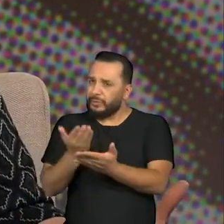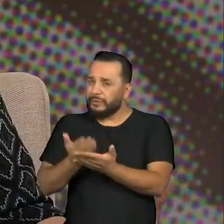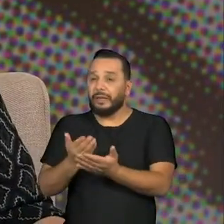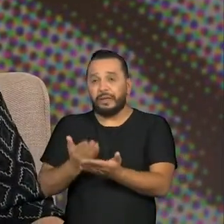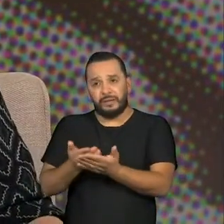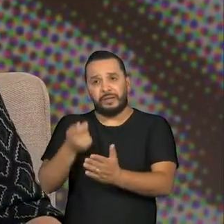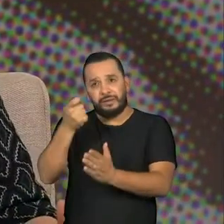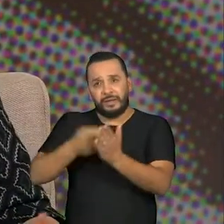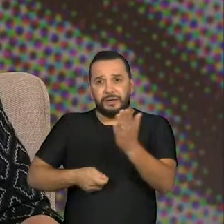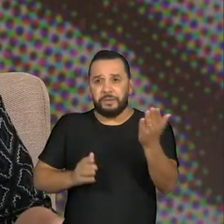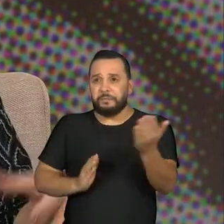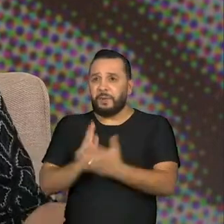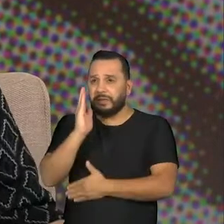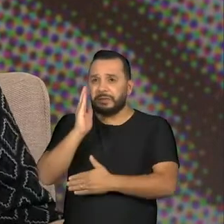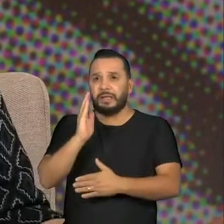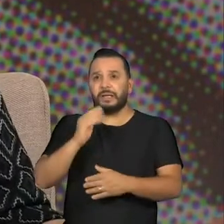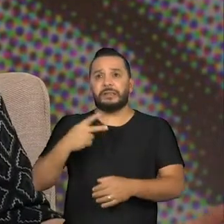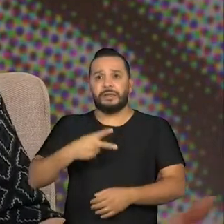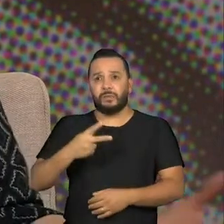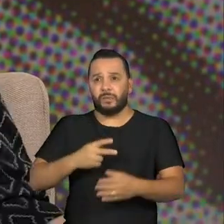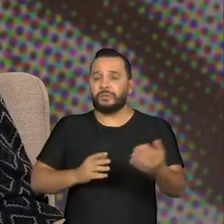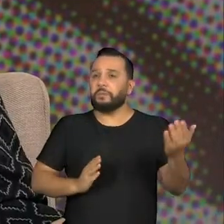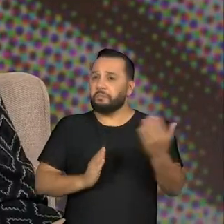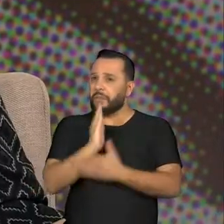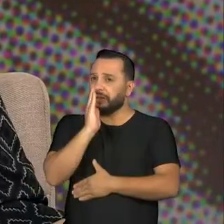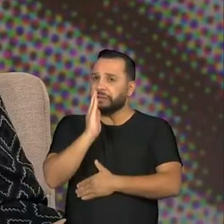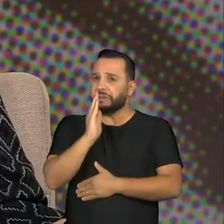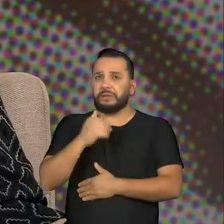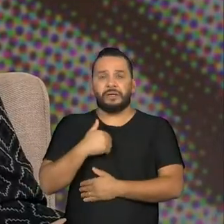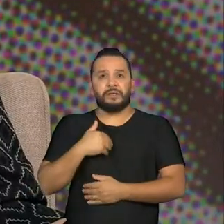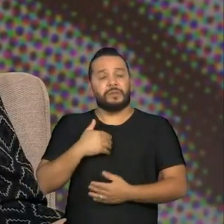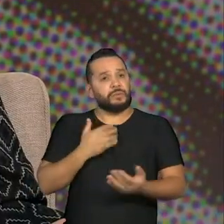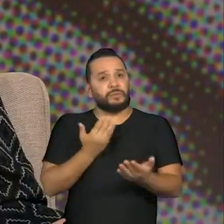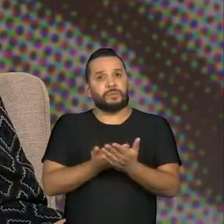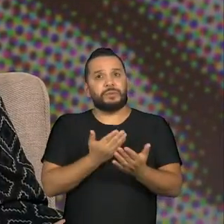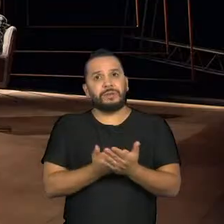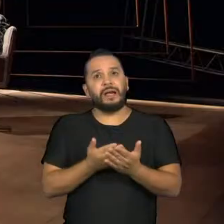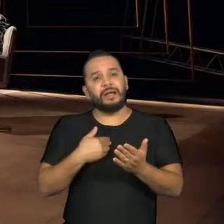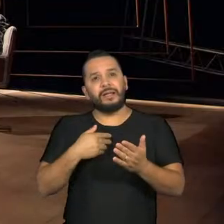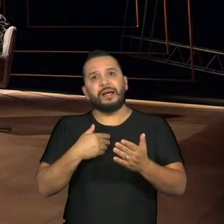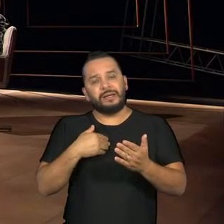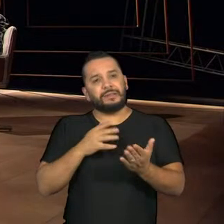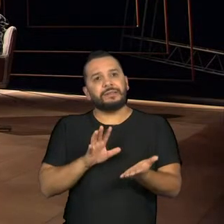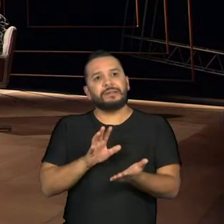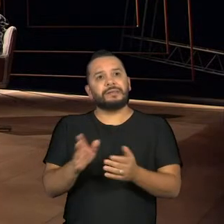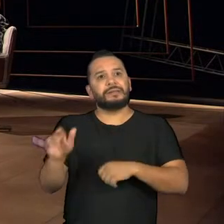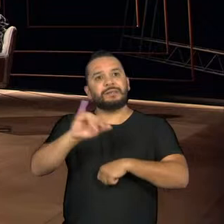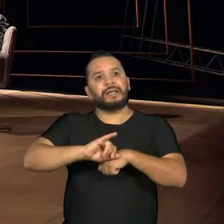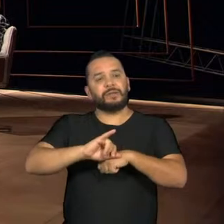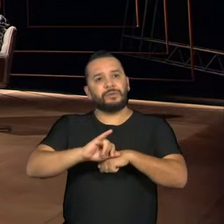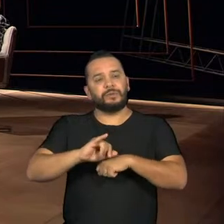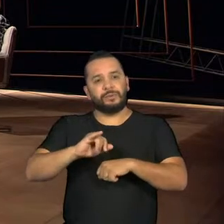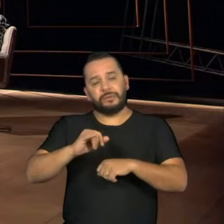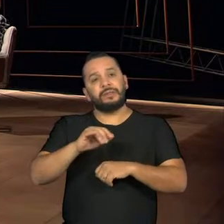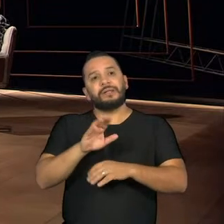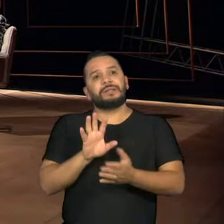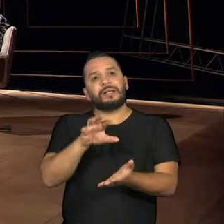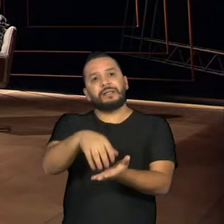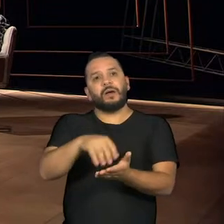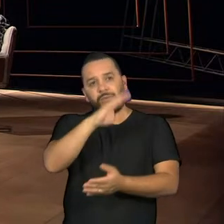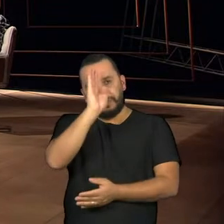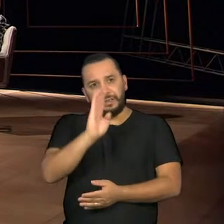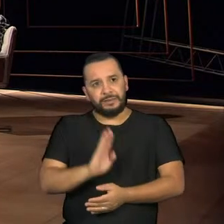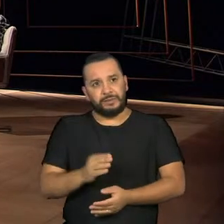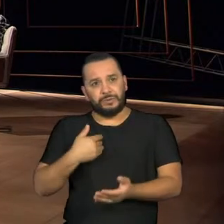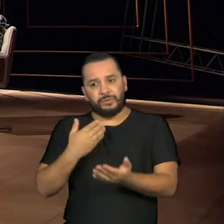passei na primeira fase, passei depois, e aí eu tinha que estudar na Central do Brasil, de 7 às 11 da noite, de